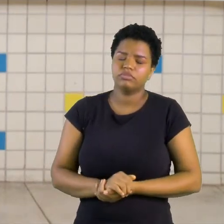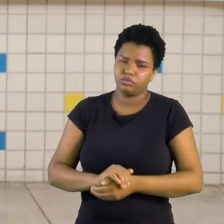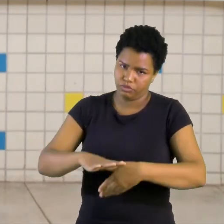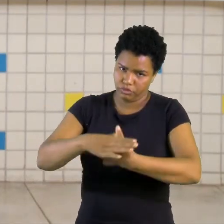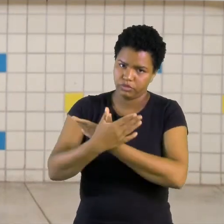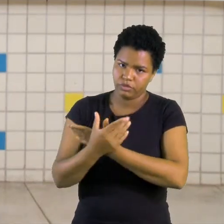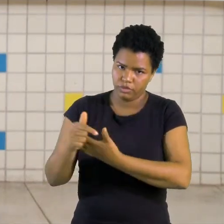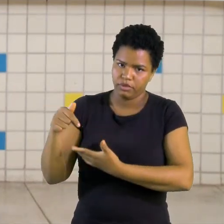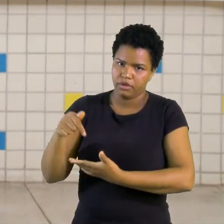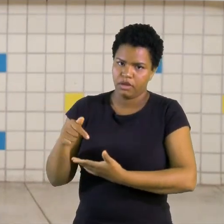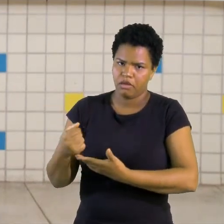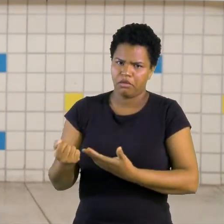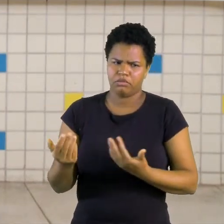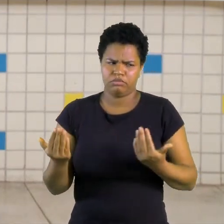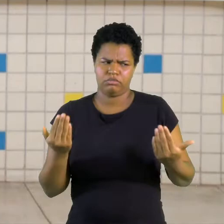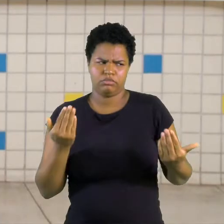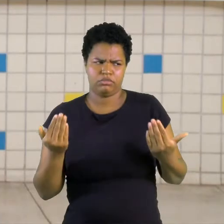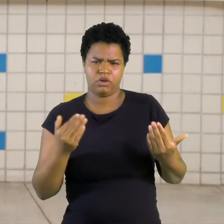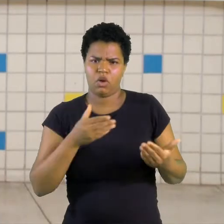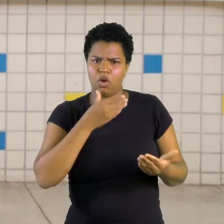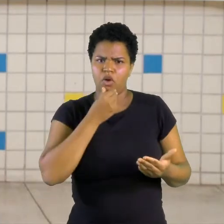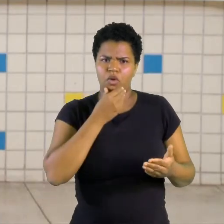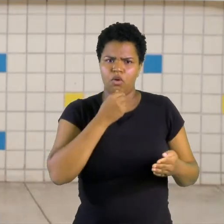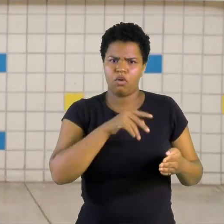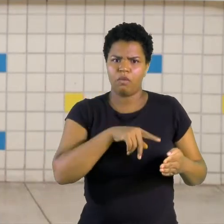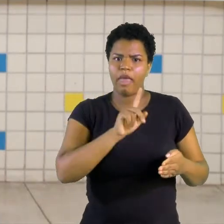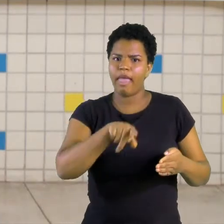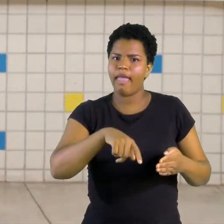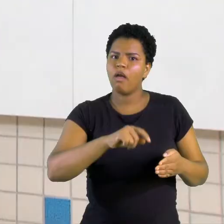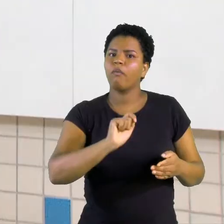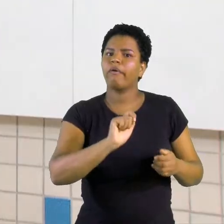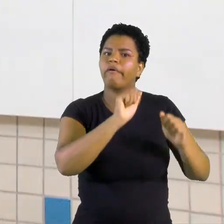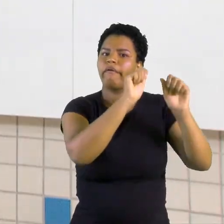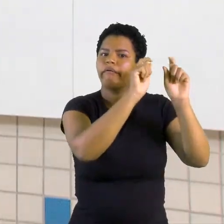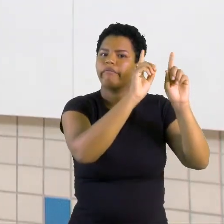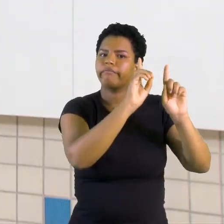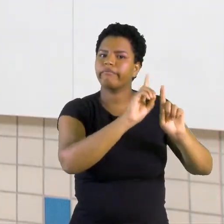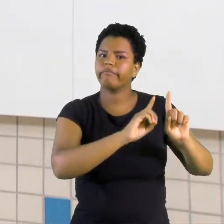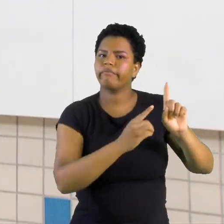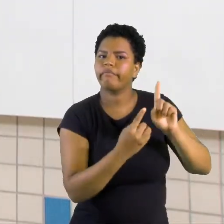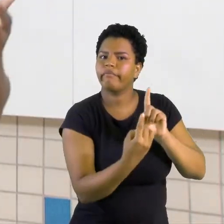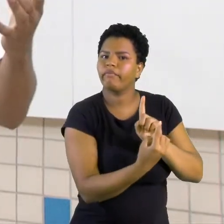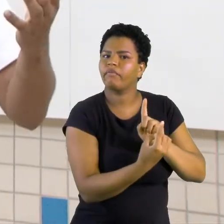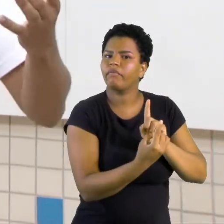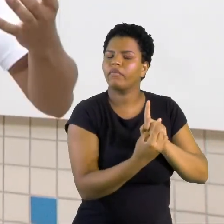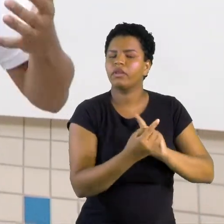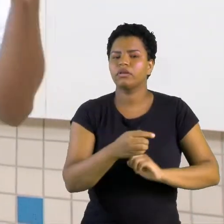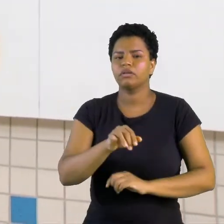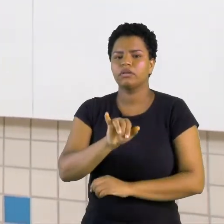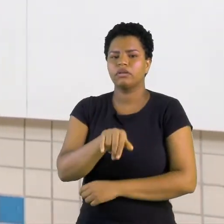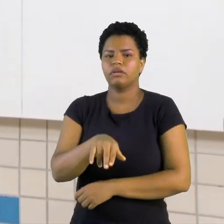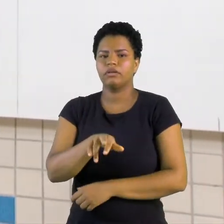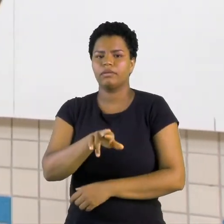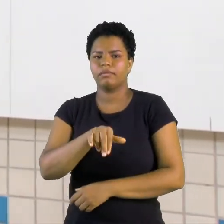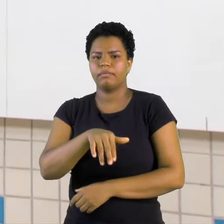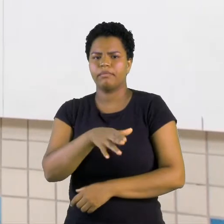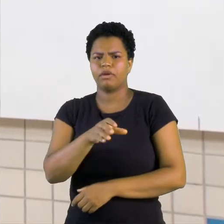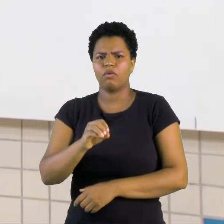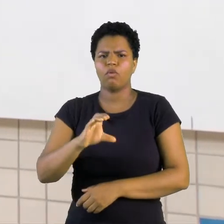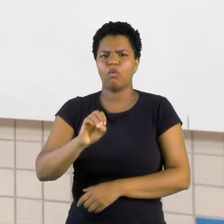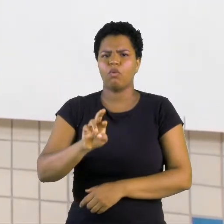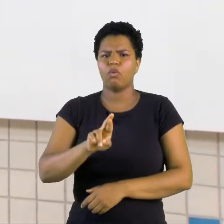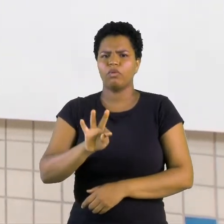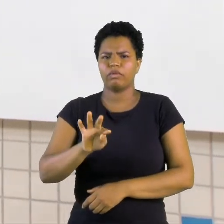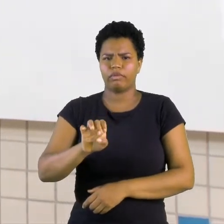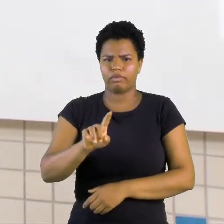Então eles assimilaram que aqueles homens, eles eram deuses. Inclusive Hernán Cortés, que foi o responsável, por liderar